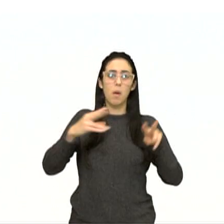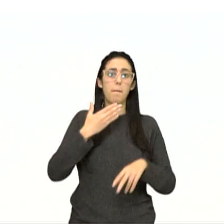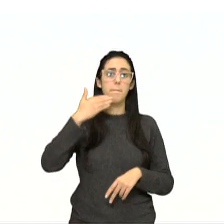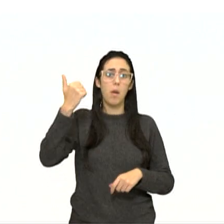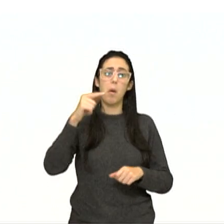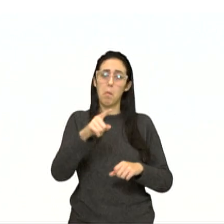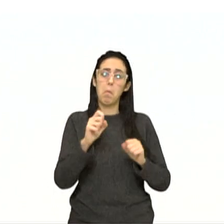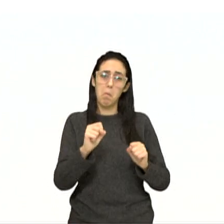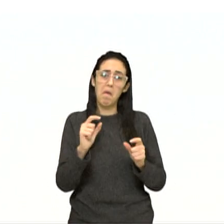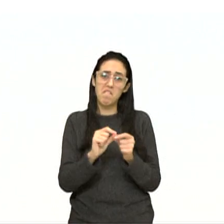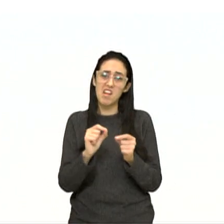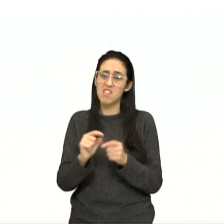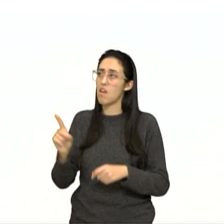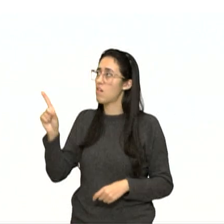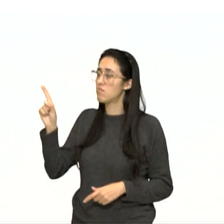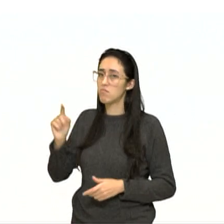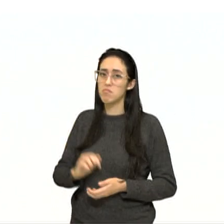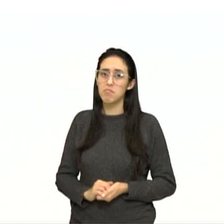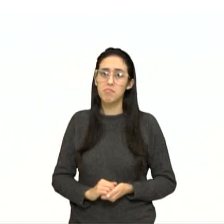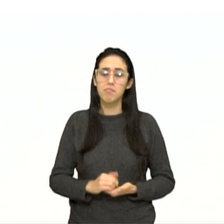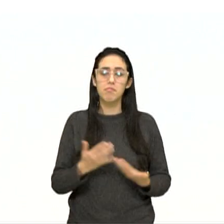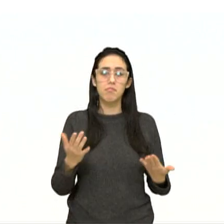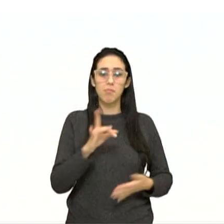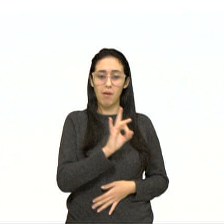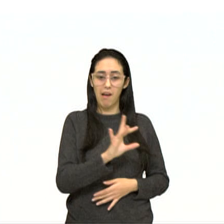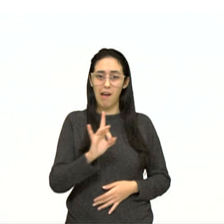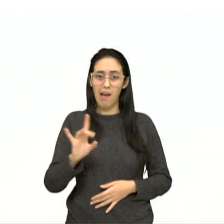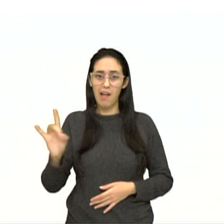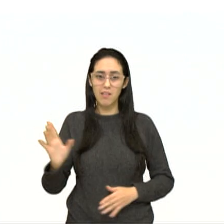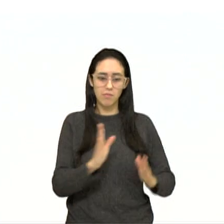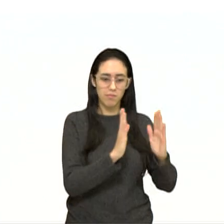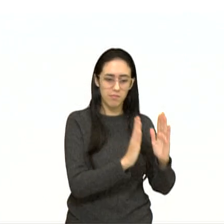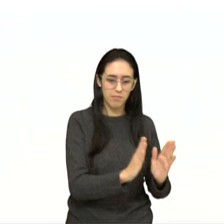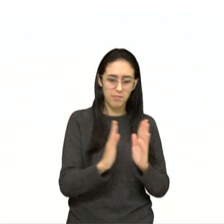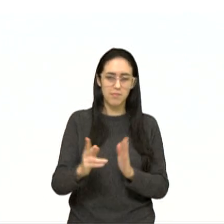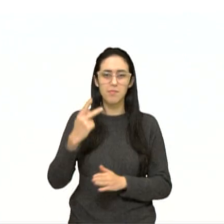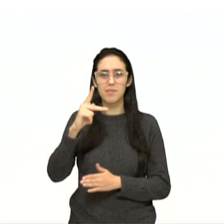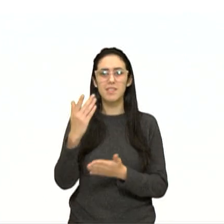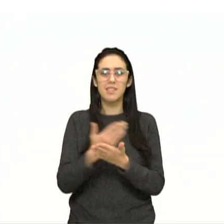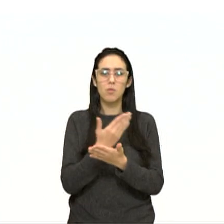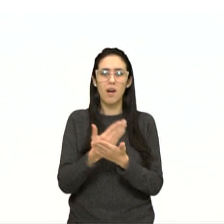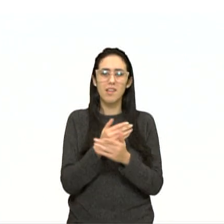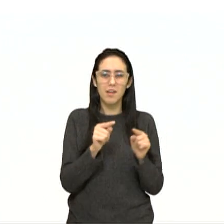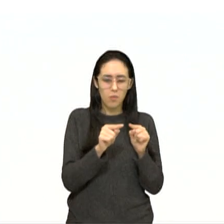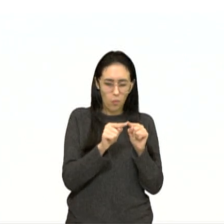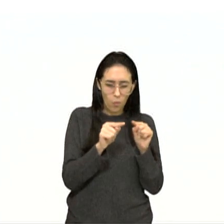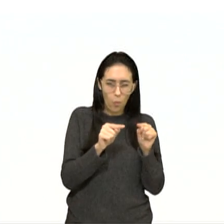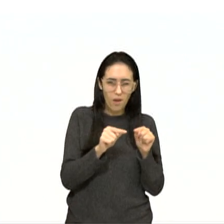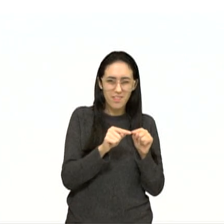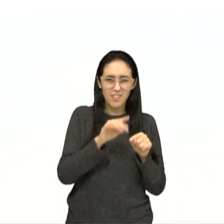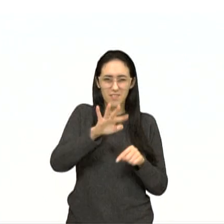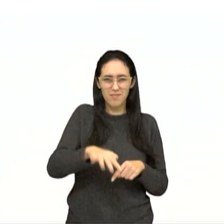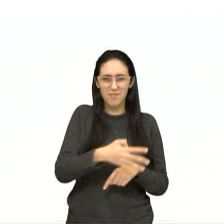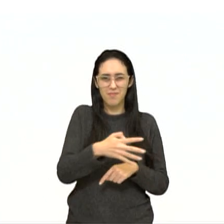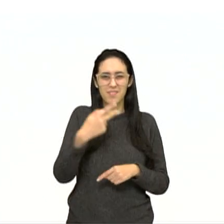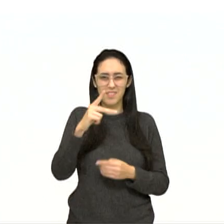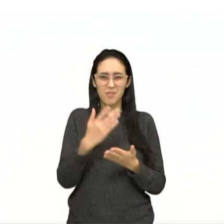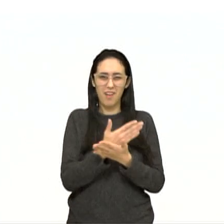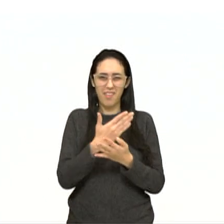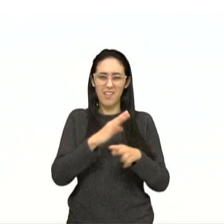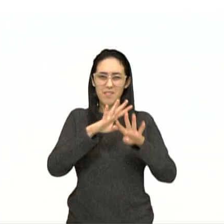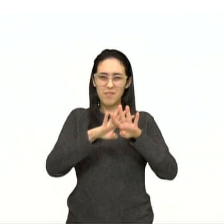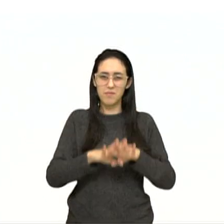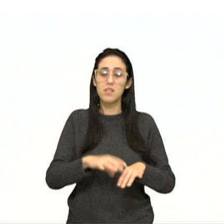termos semelhantes, ok? Cada espaço do seu caderno, cada quadradinho, ou faça uma tabelinha,